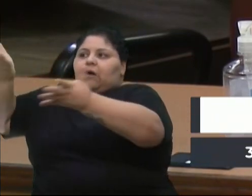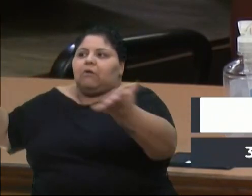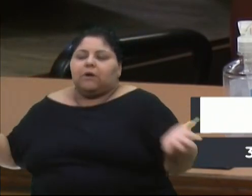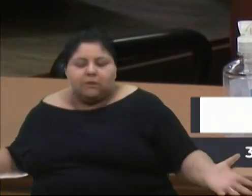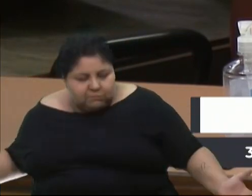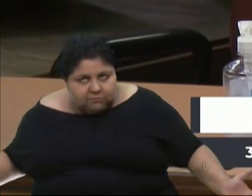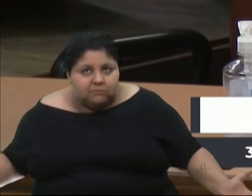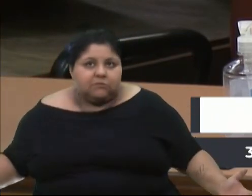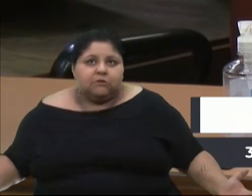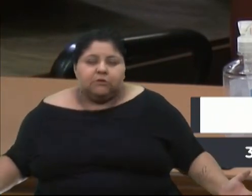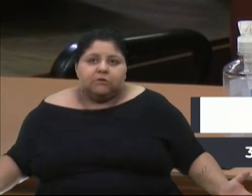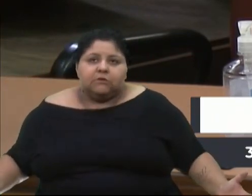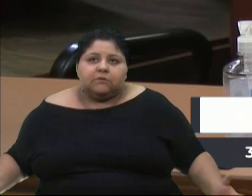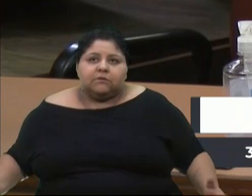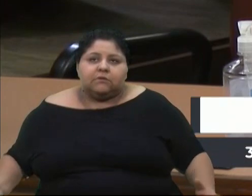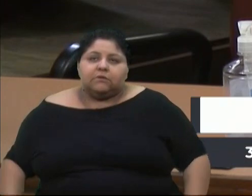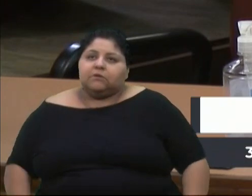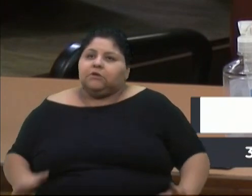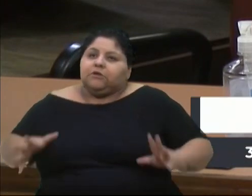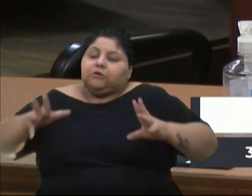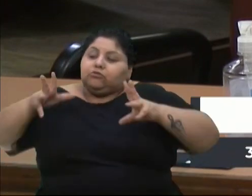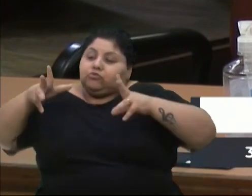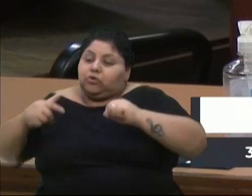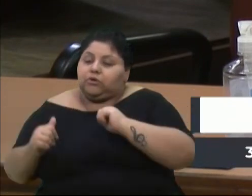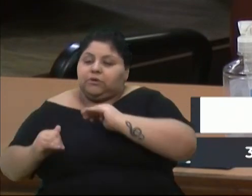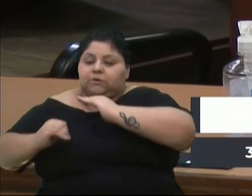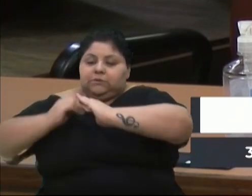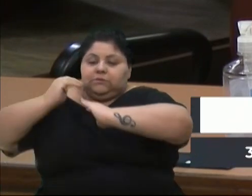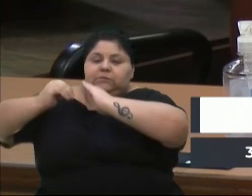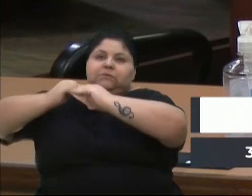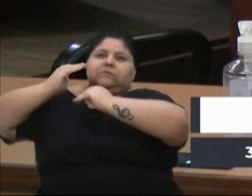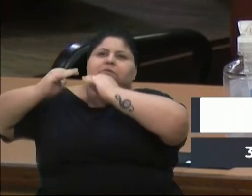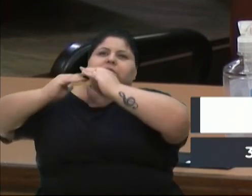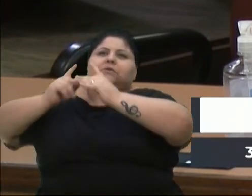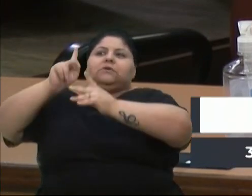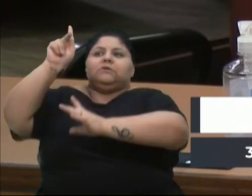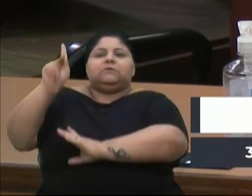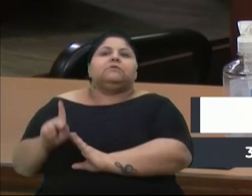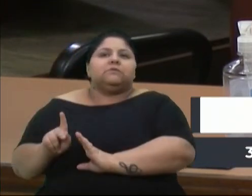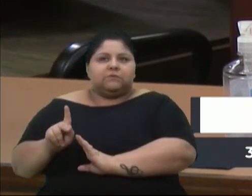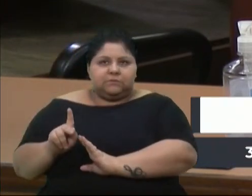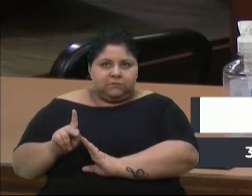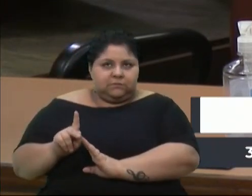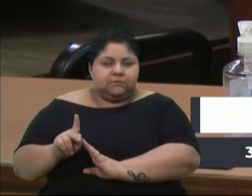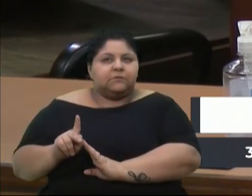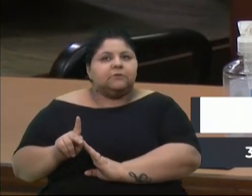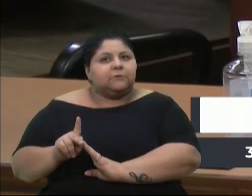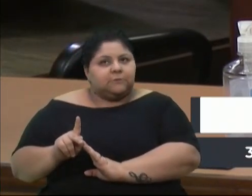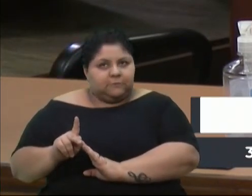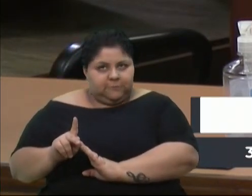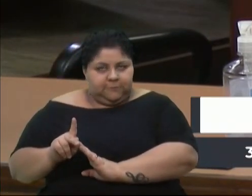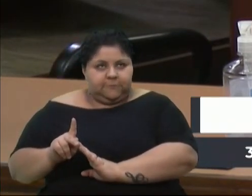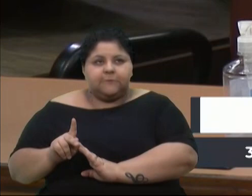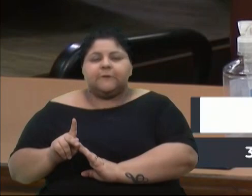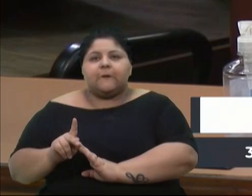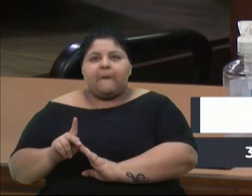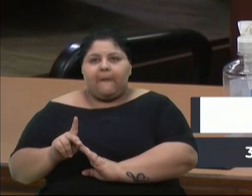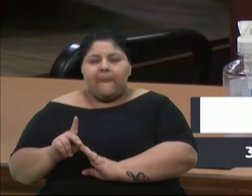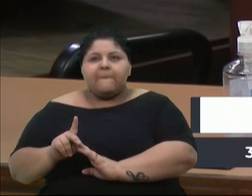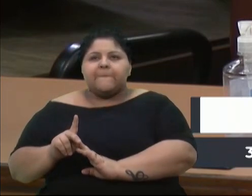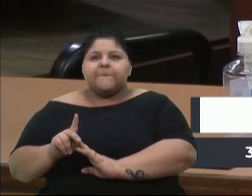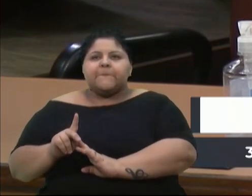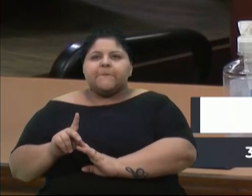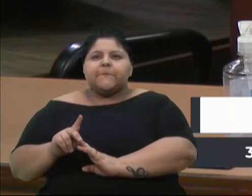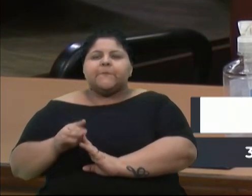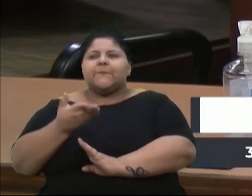equipe, totalmente construído pelas pessoas... A força da comunidade. Pela comunidade. Lá